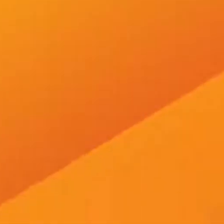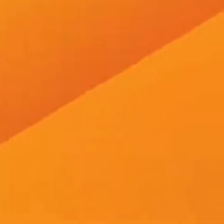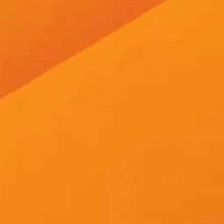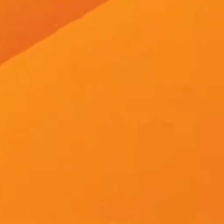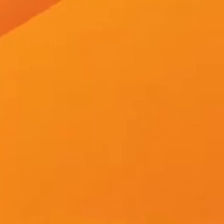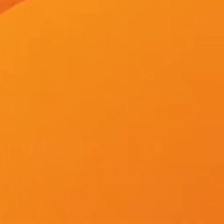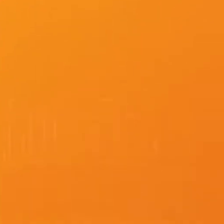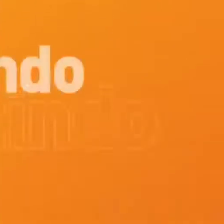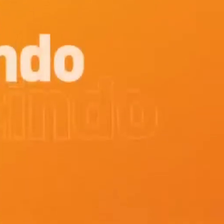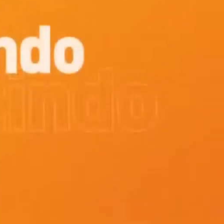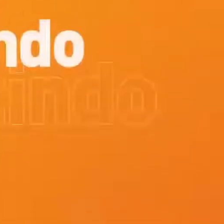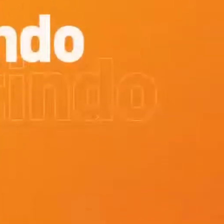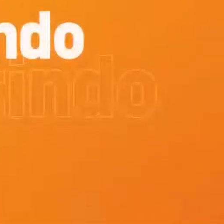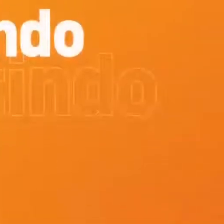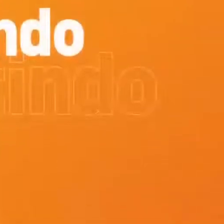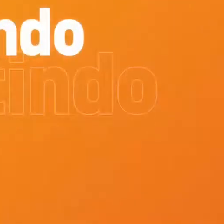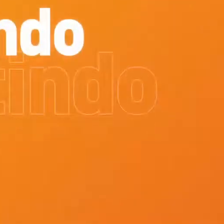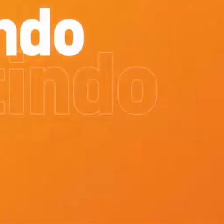aí!